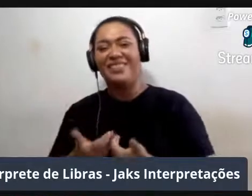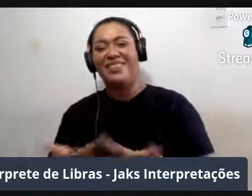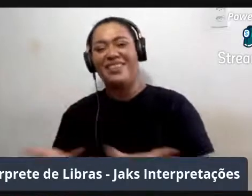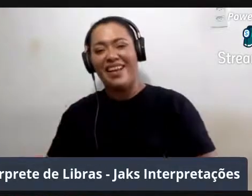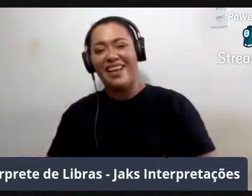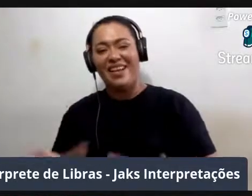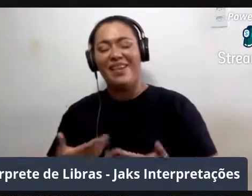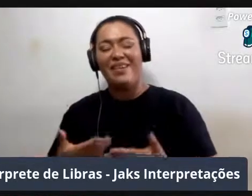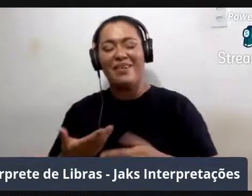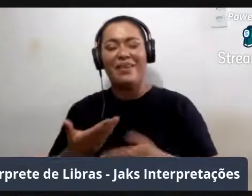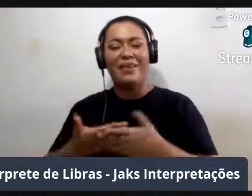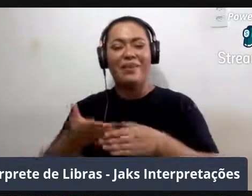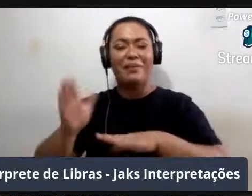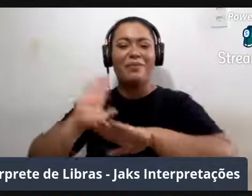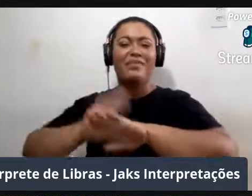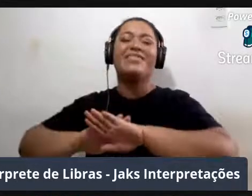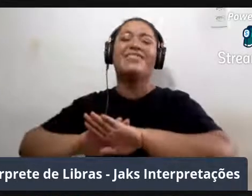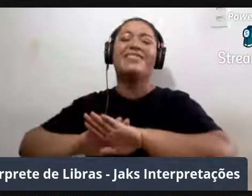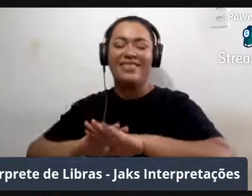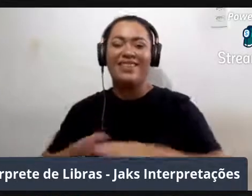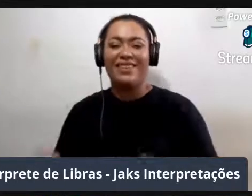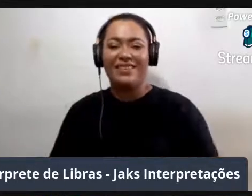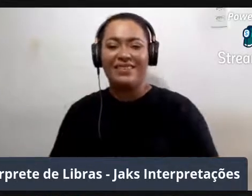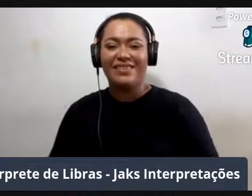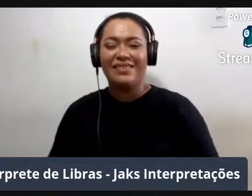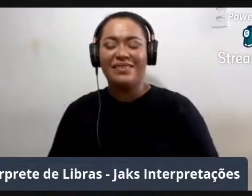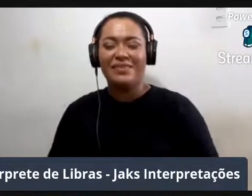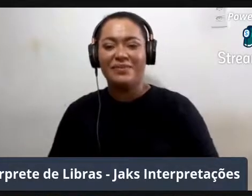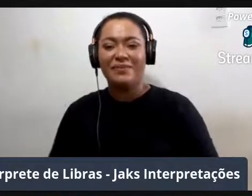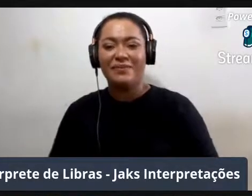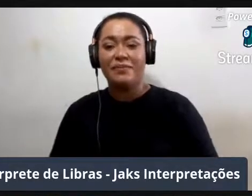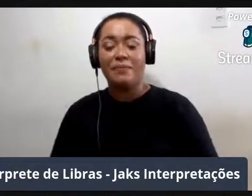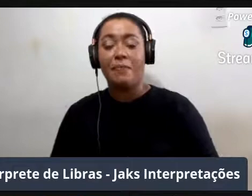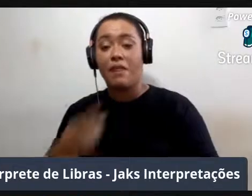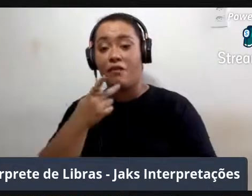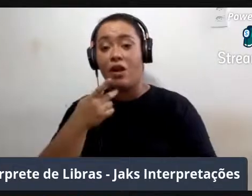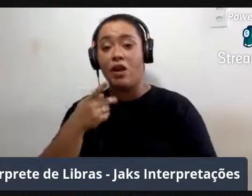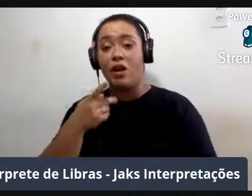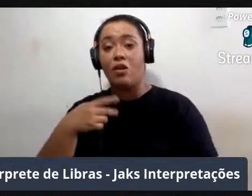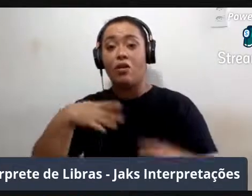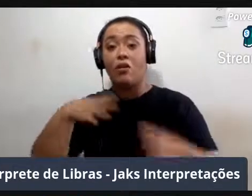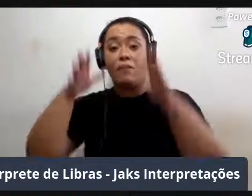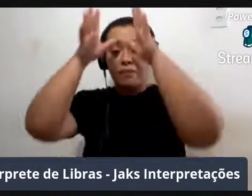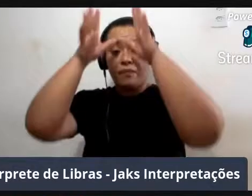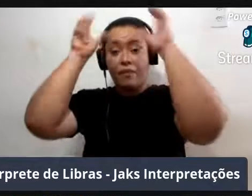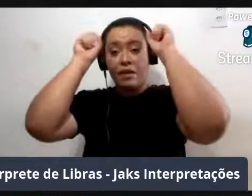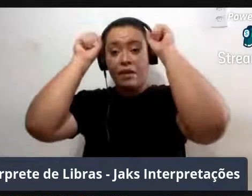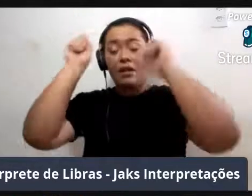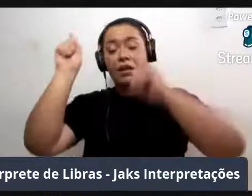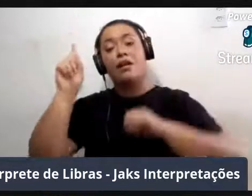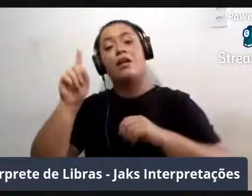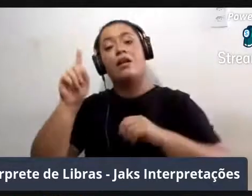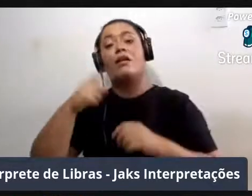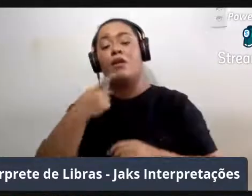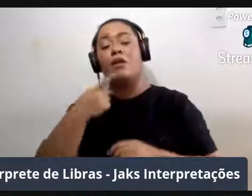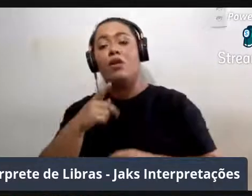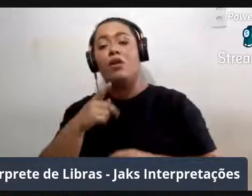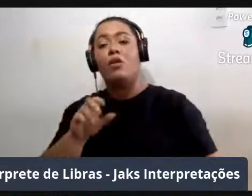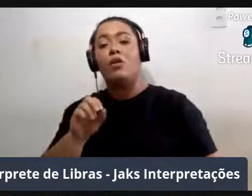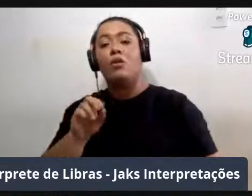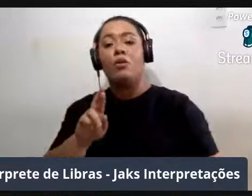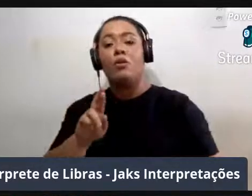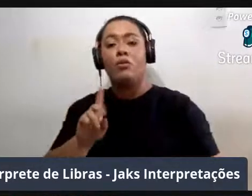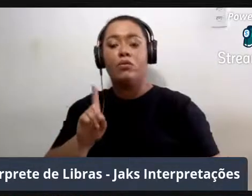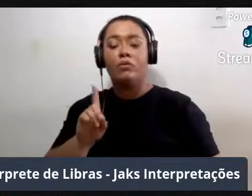A parteira Lourdes, que é da etnia Ticuna, ela está lá no DSEI